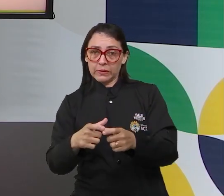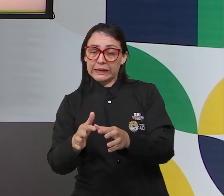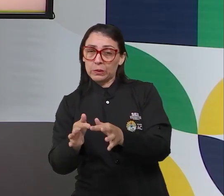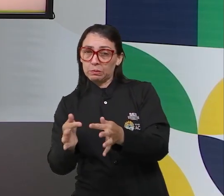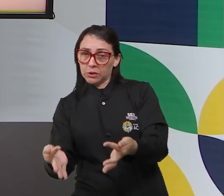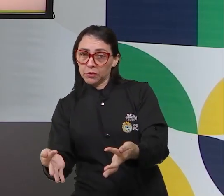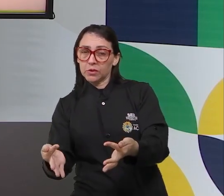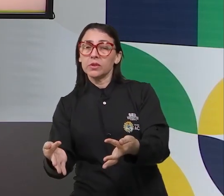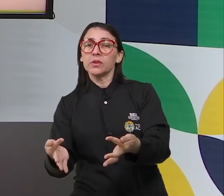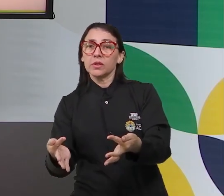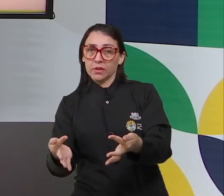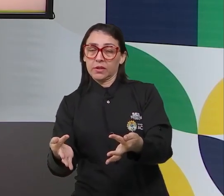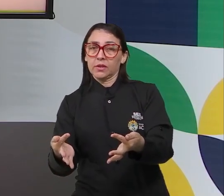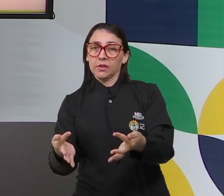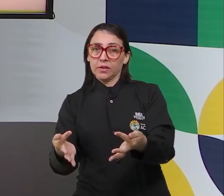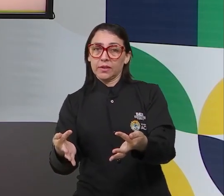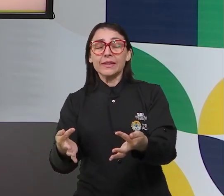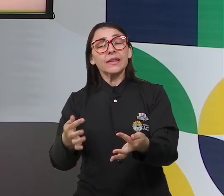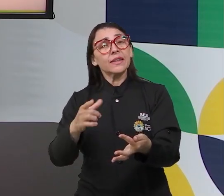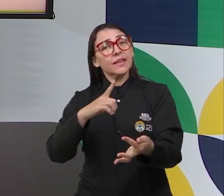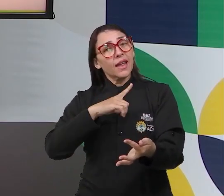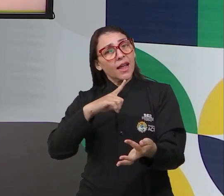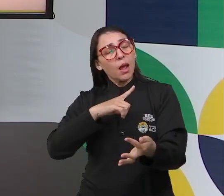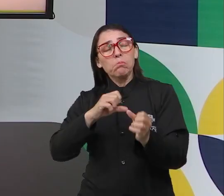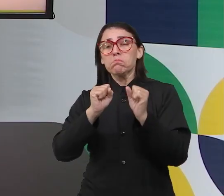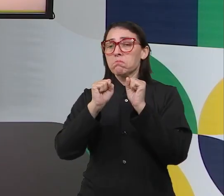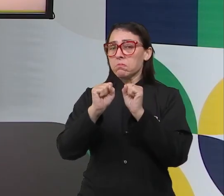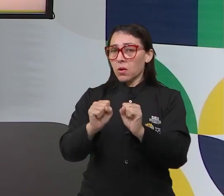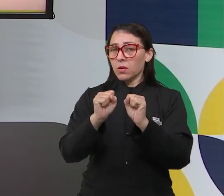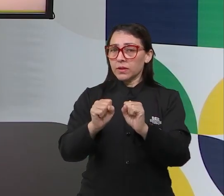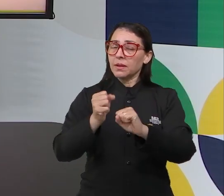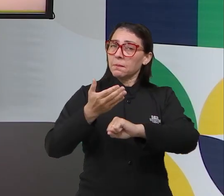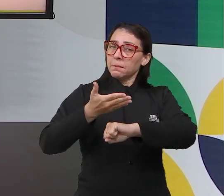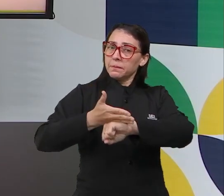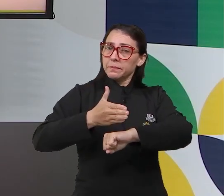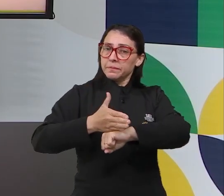classes de minorias, onde que elas possam